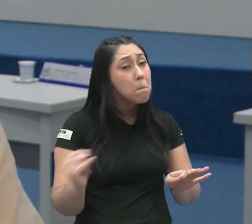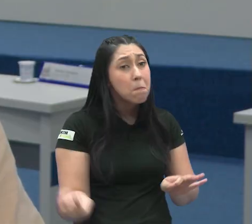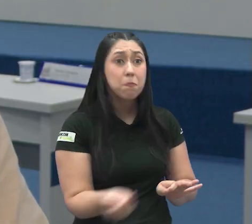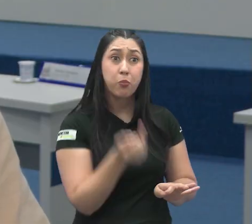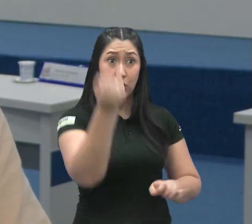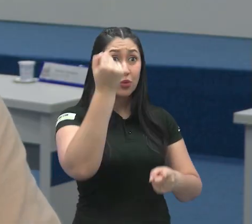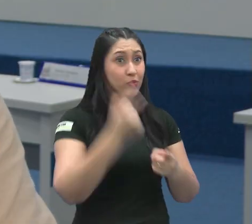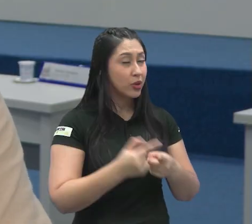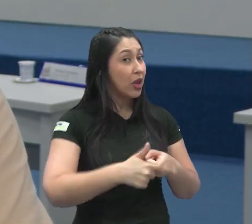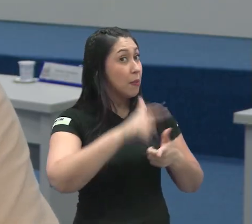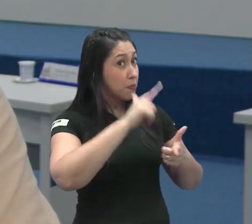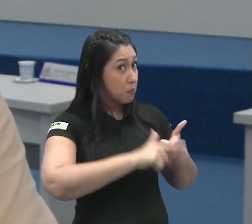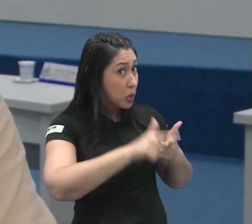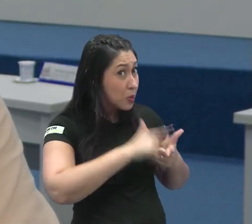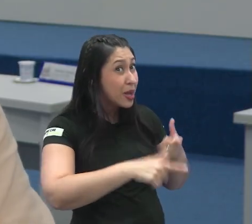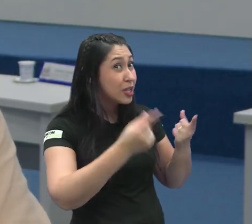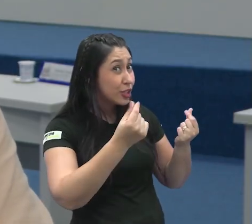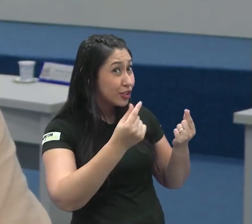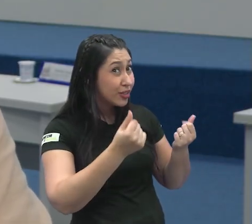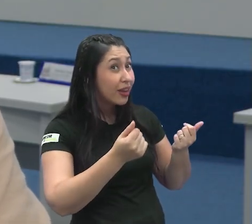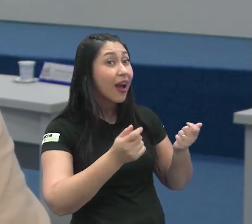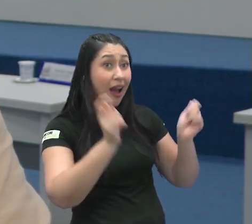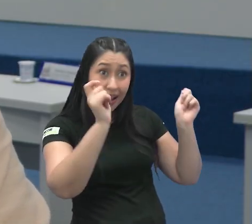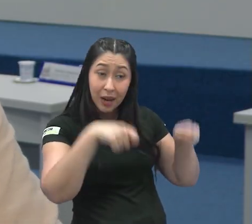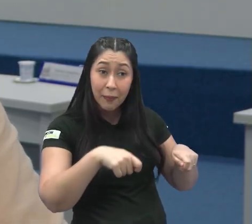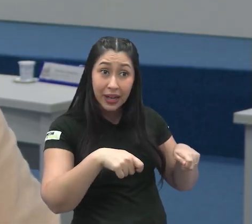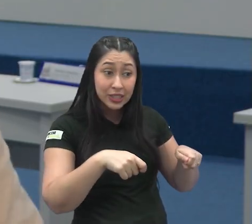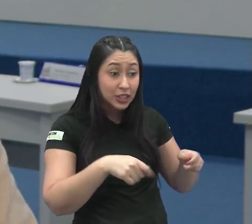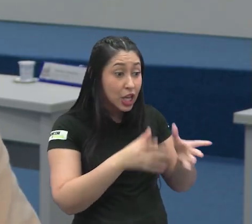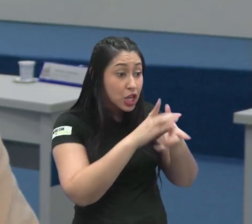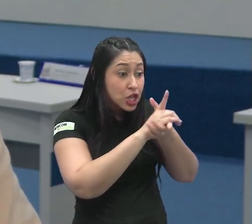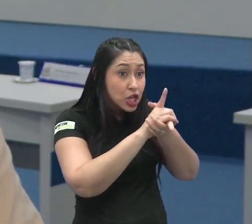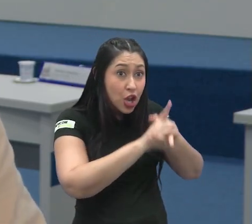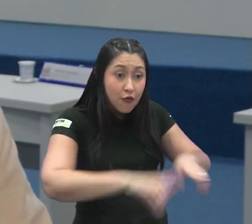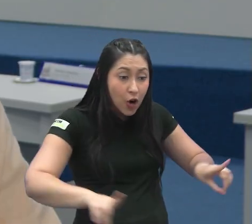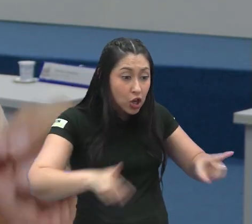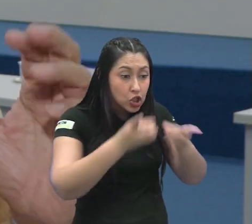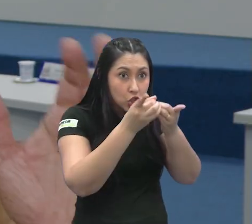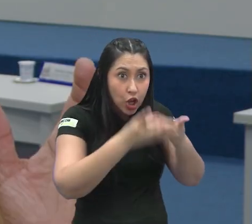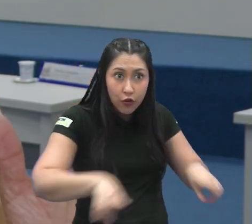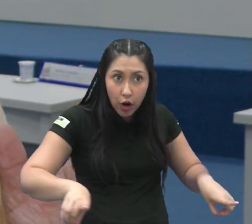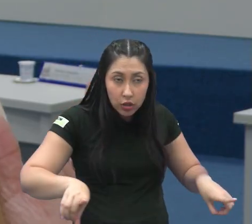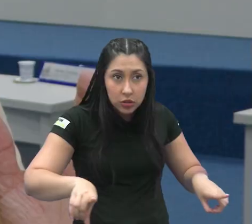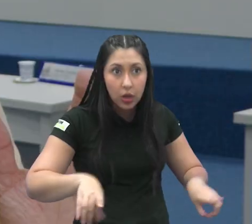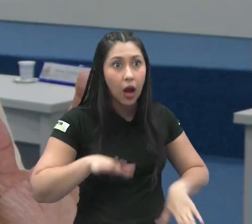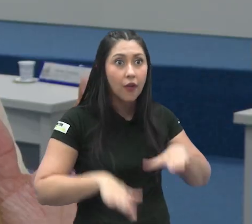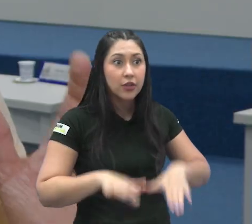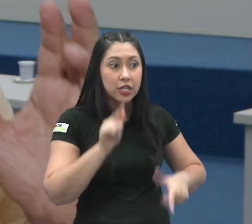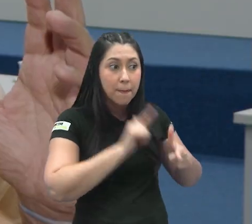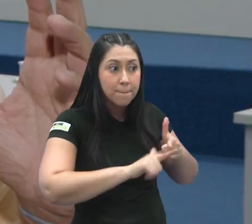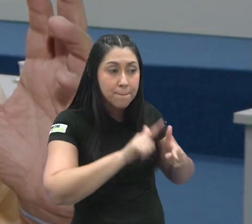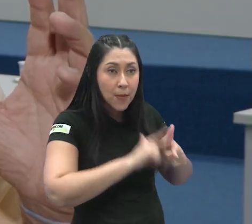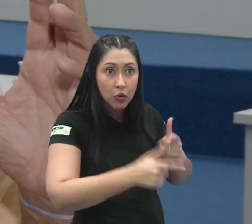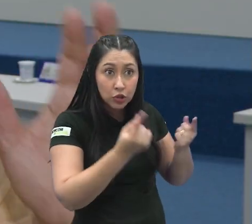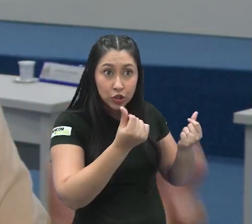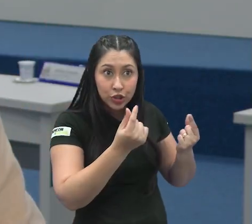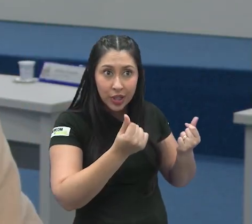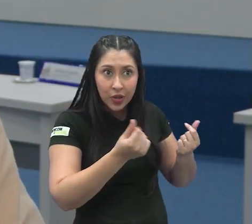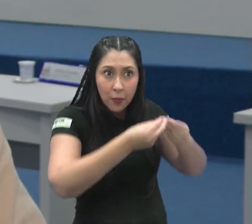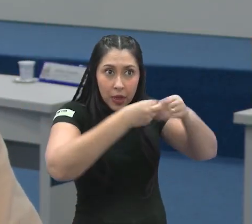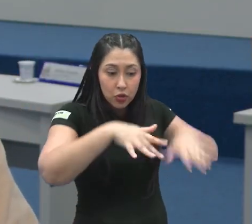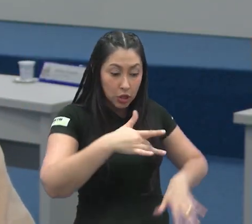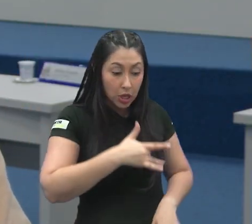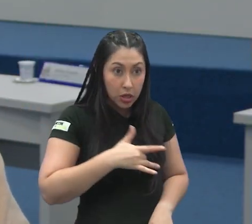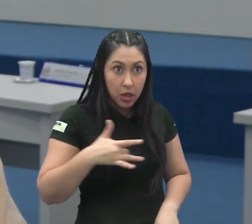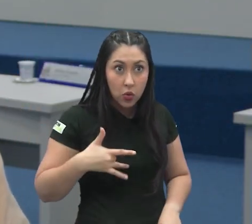santo remédio, porque crise financeira é capaz de separar um casal. Problemas financeiros acabam afetando a saúde